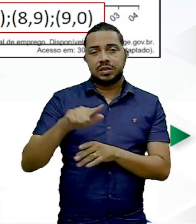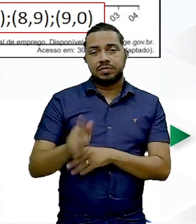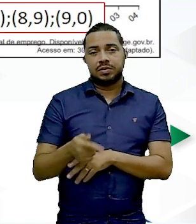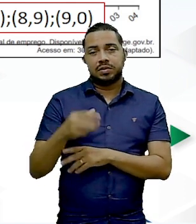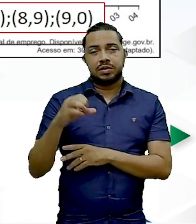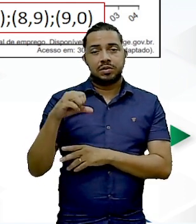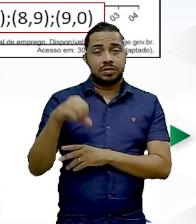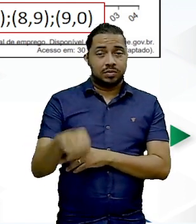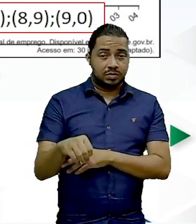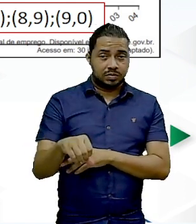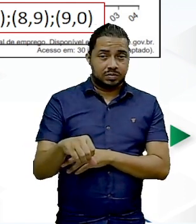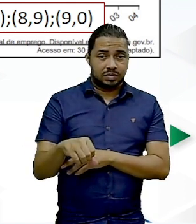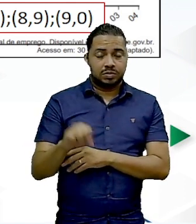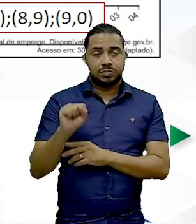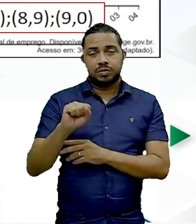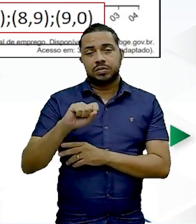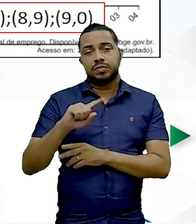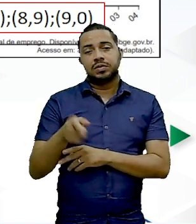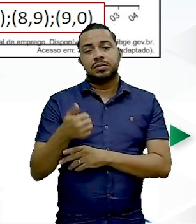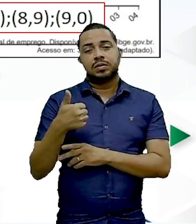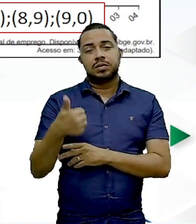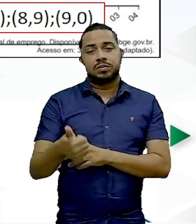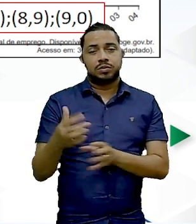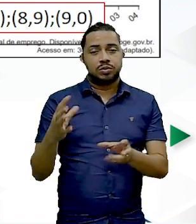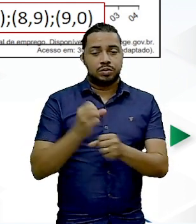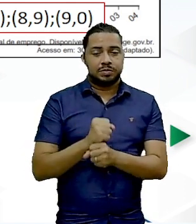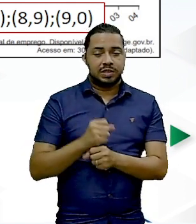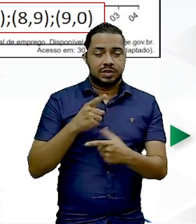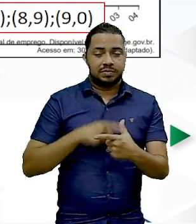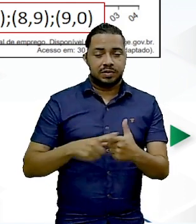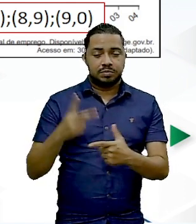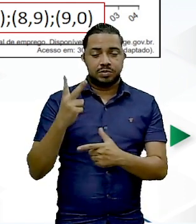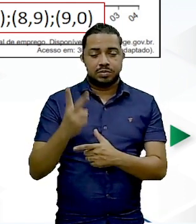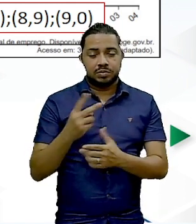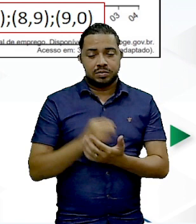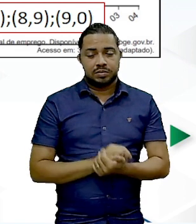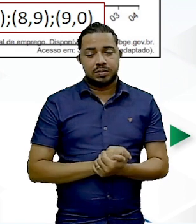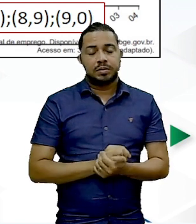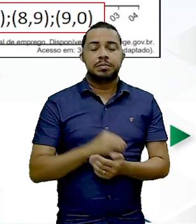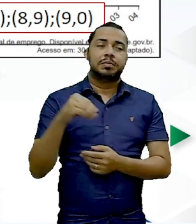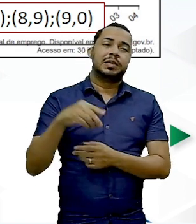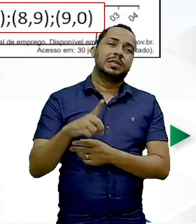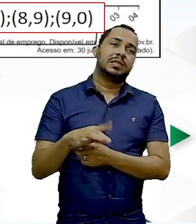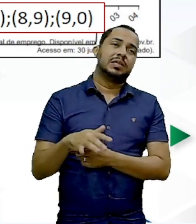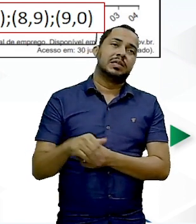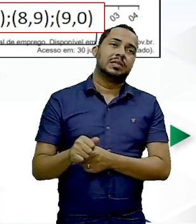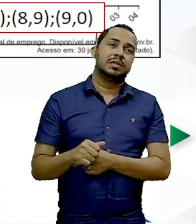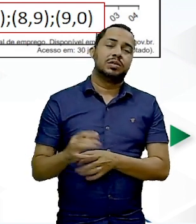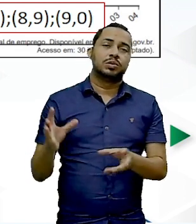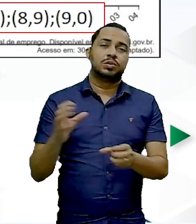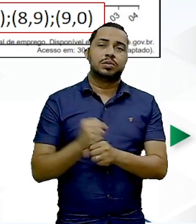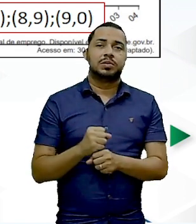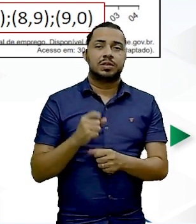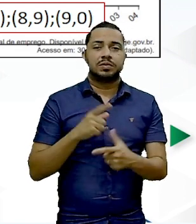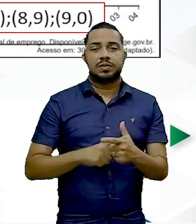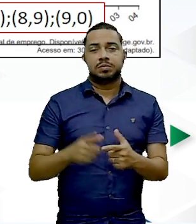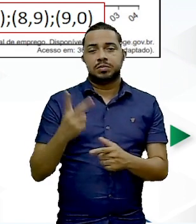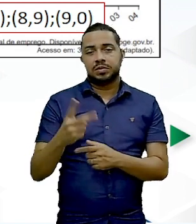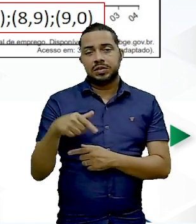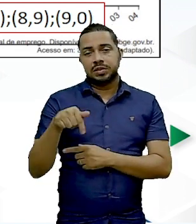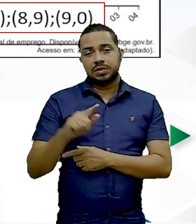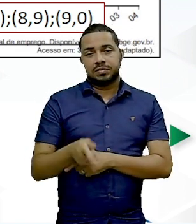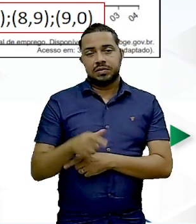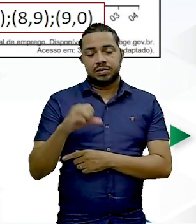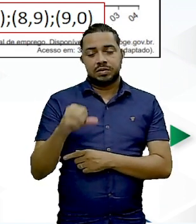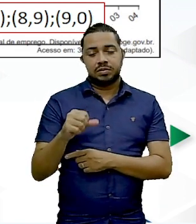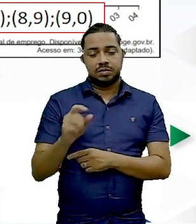7,9 e o 8,1. Vou somar e dividir por 2, tá? Mediana par, a gente soma e divide por 2. 7,9